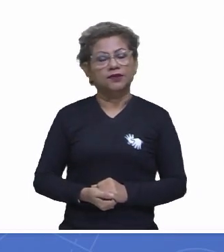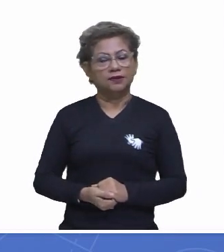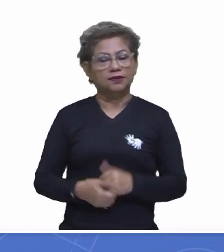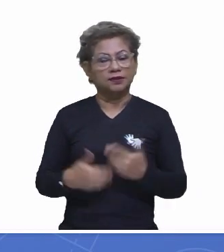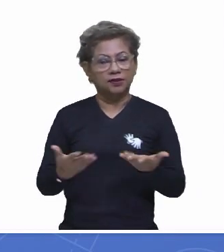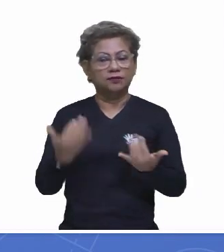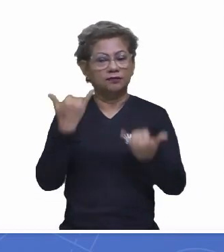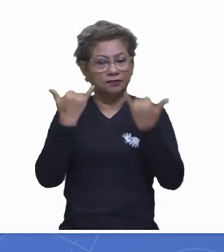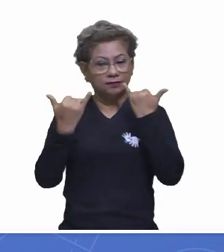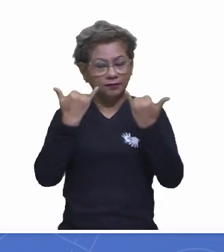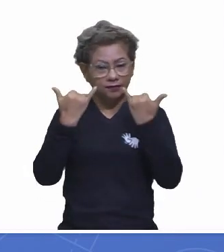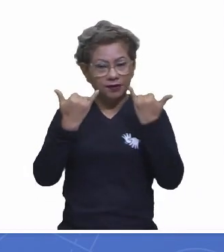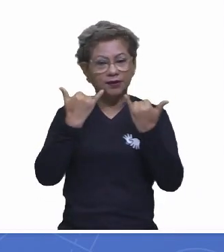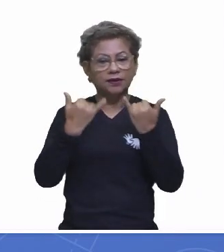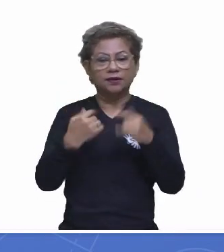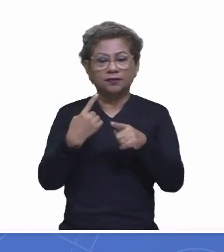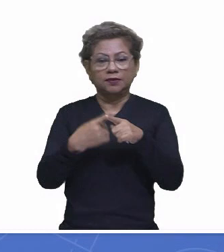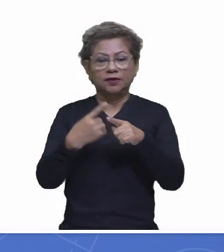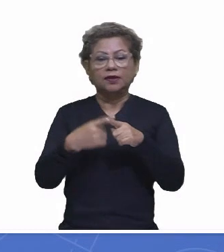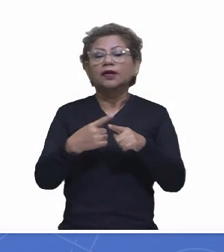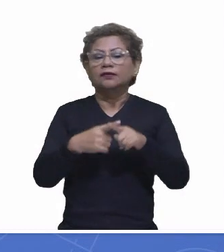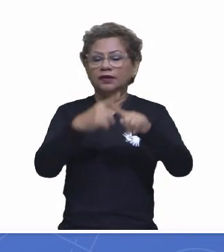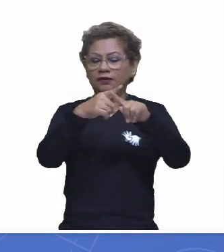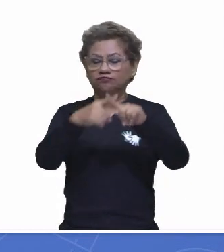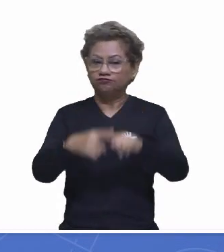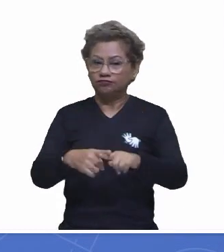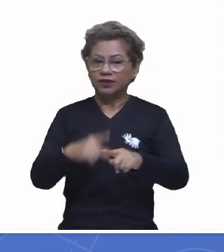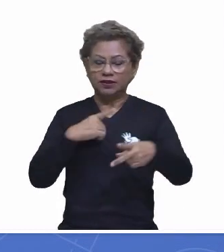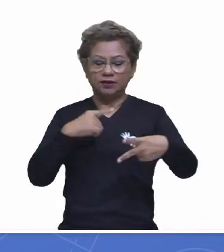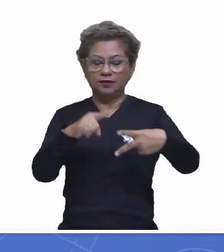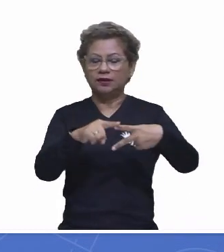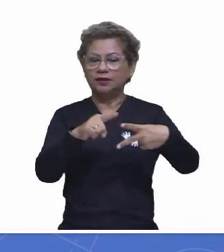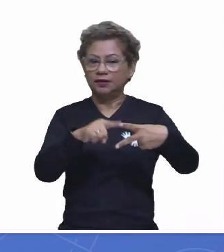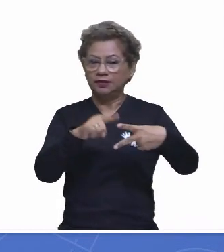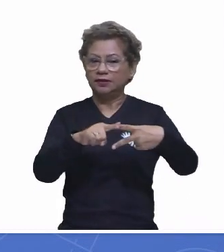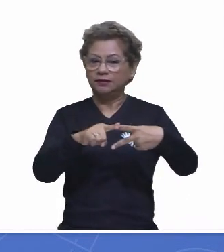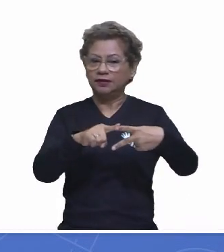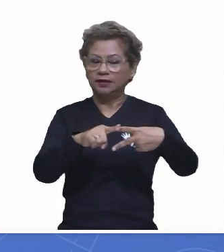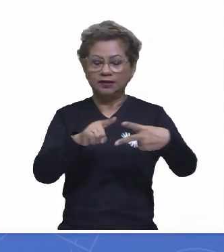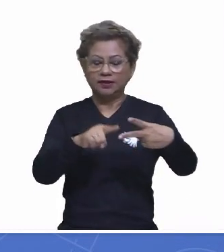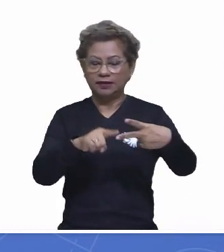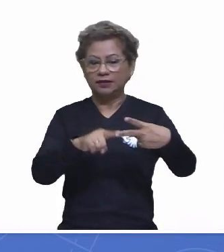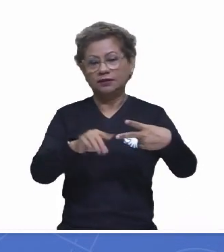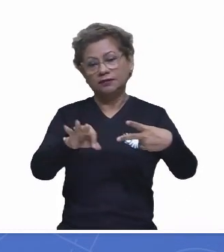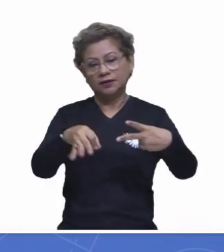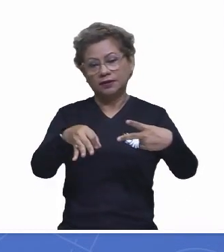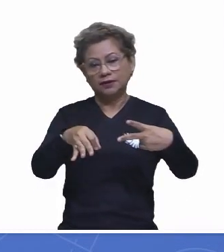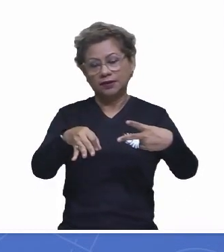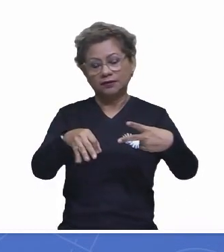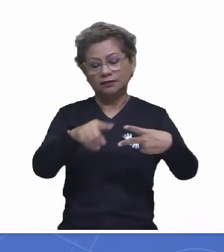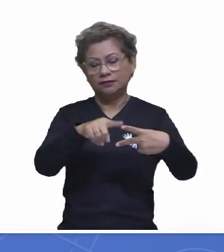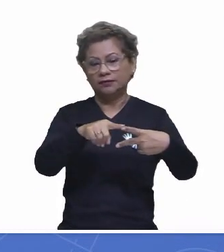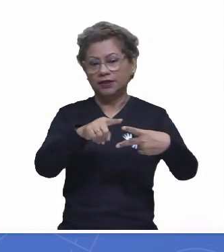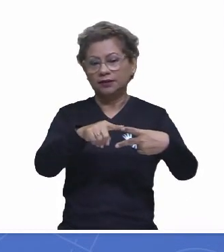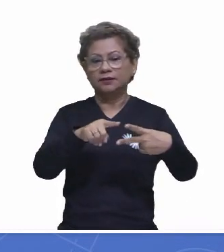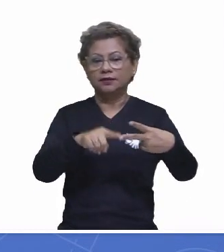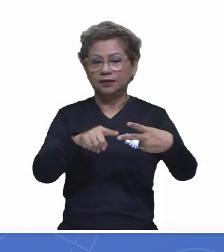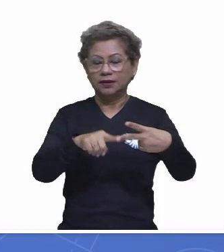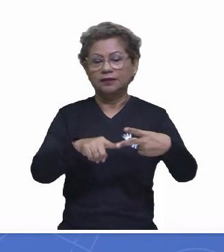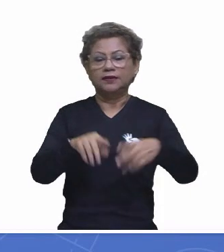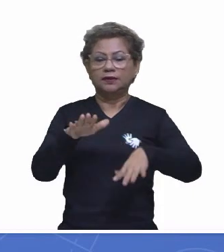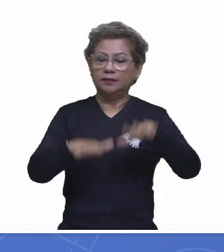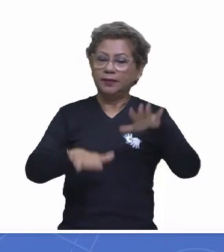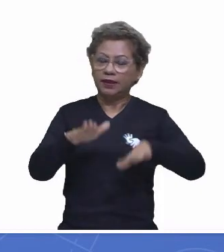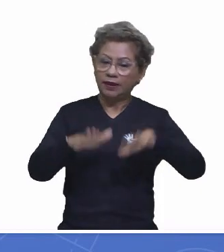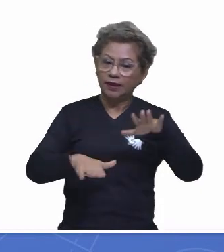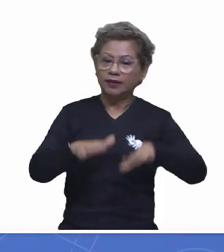deveria ser cancelada, porque ela apresenta duas respostas corretas, né? O class, dependendo da situação,